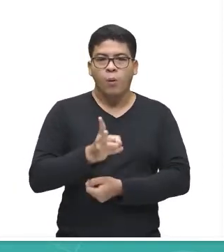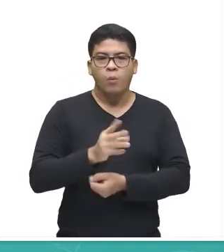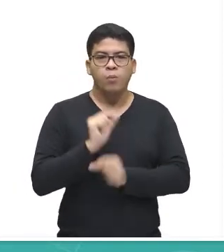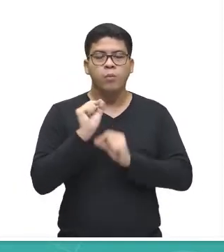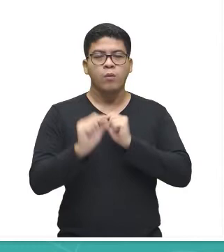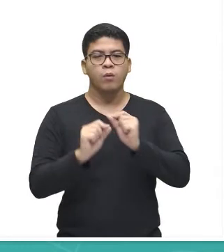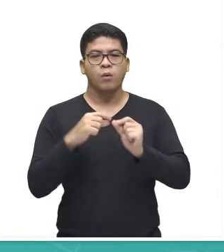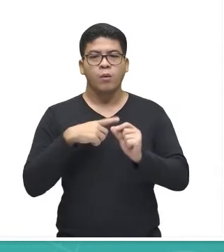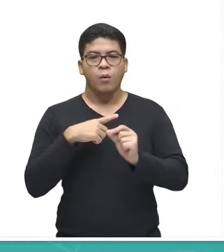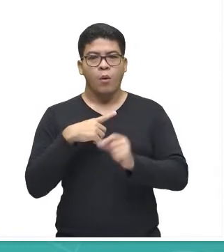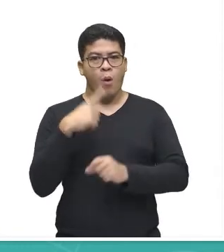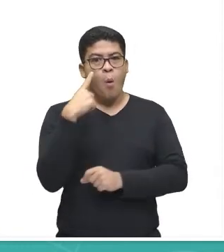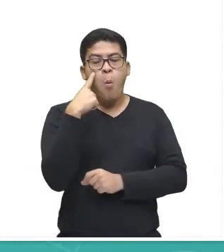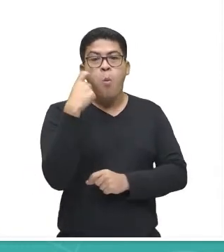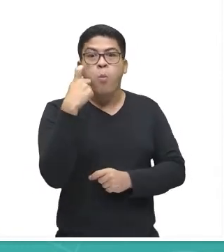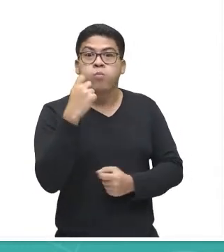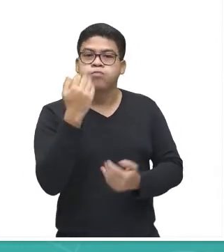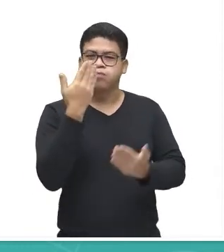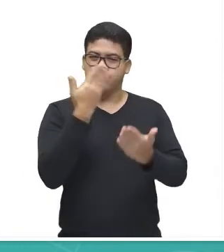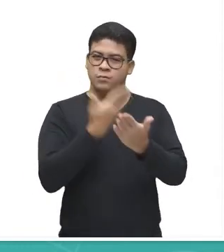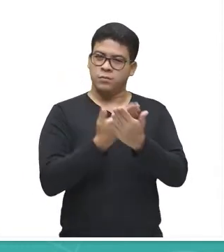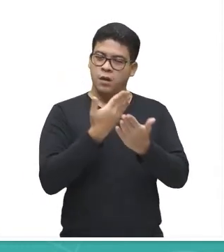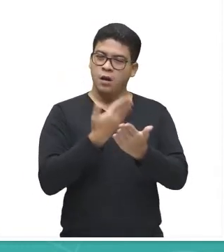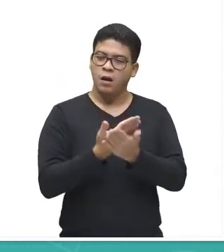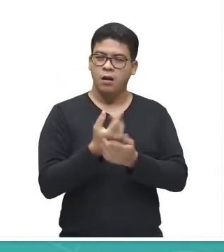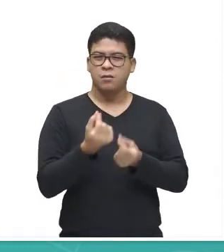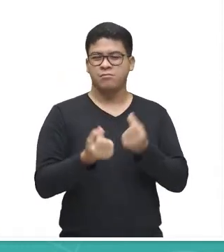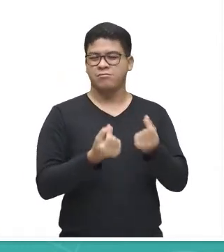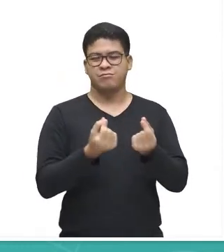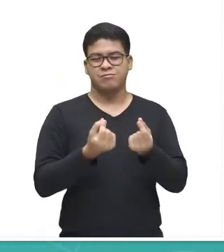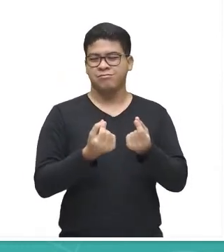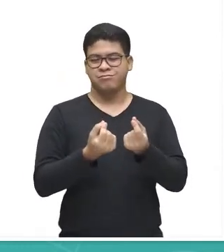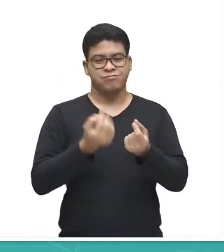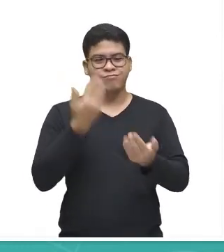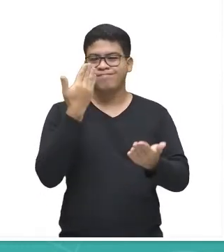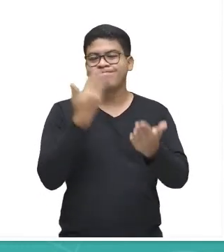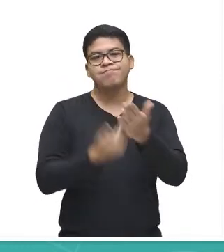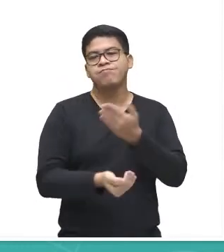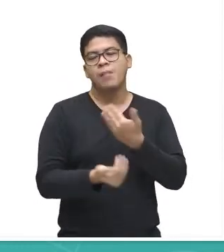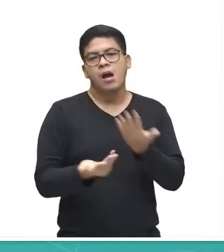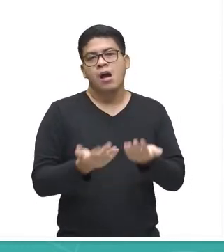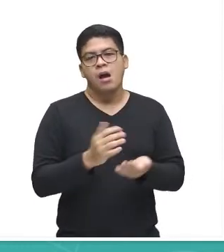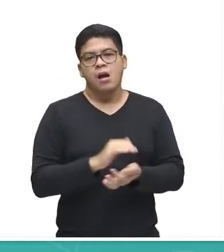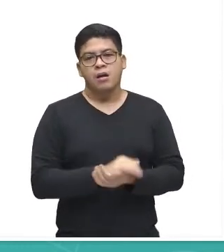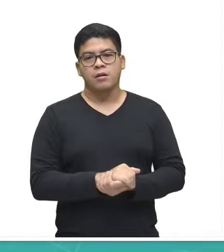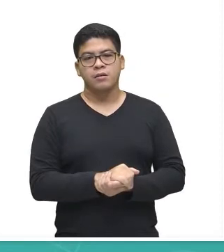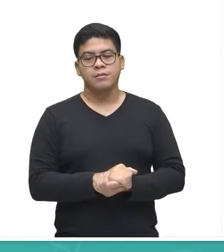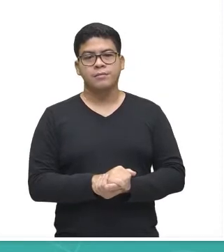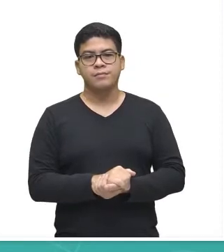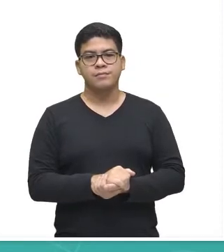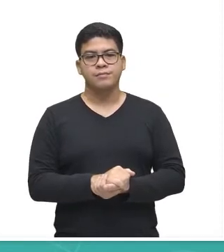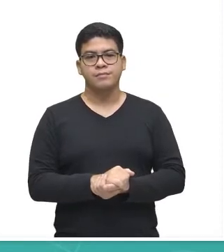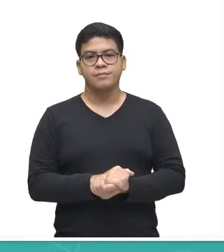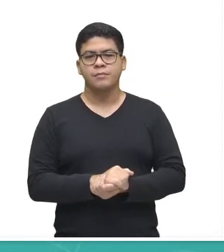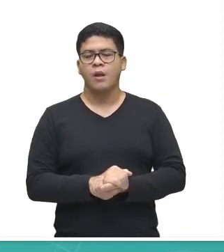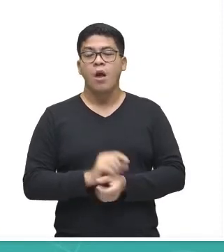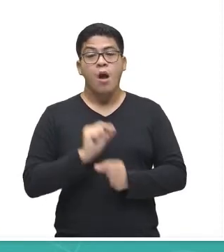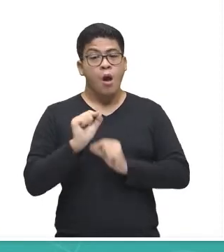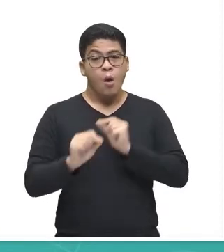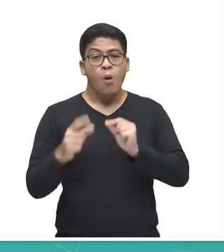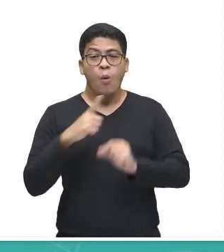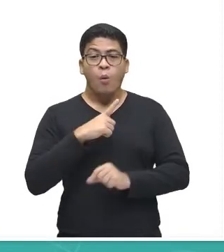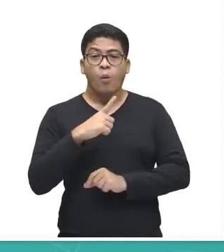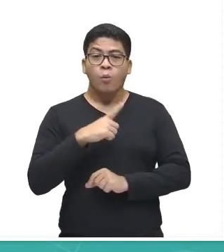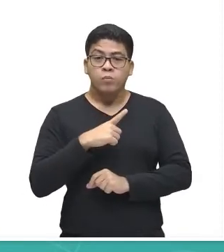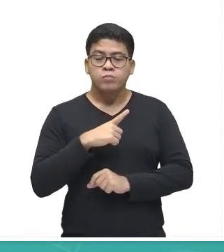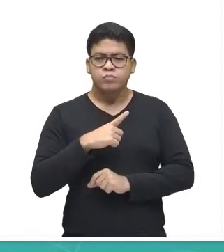por estudar. Gente, são muitas informações, né? Então, em geral, eles rejeitam